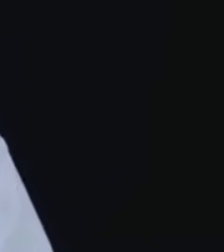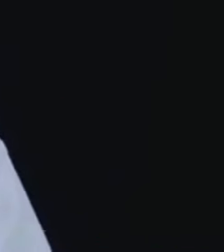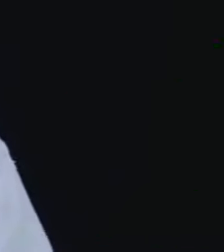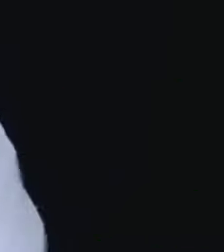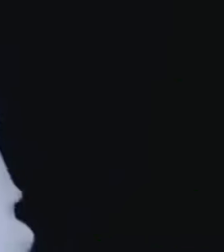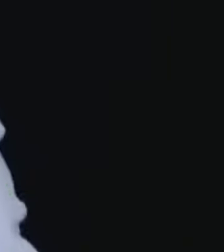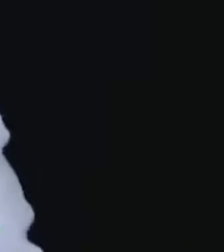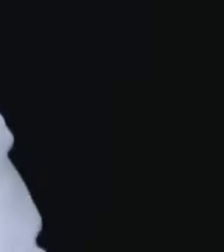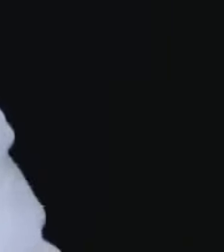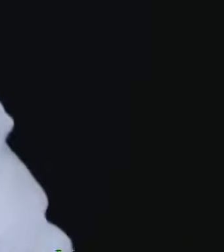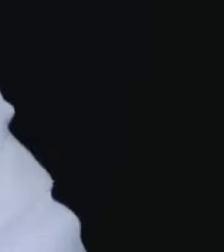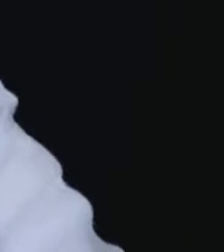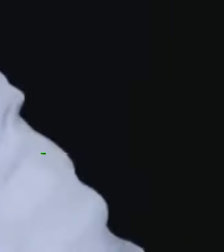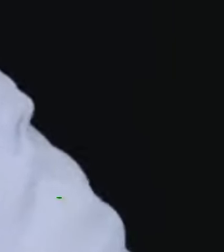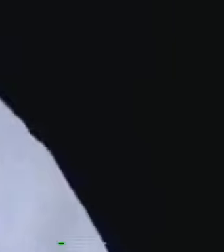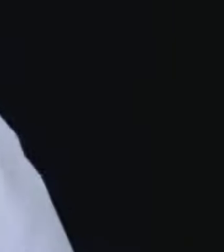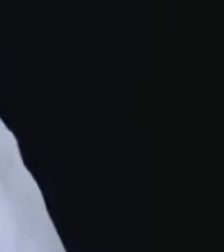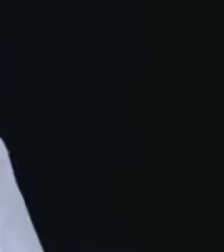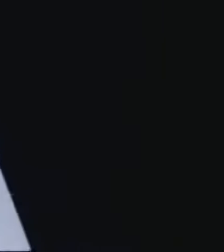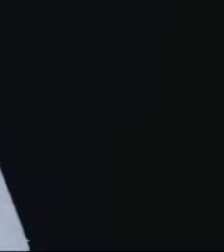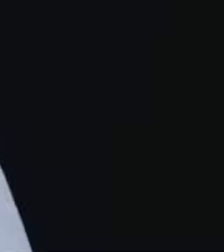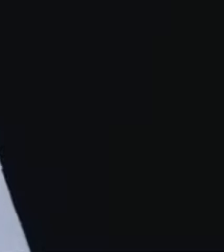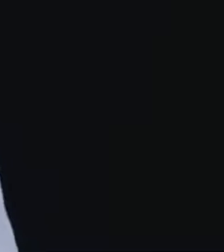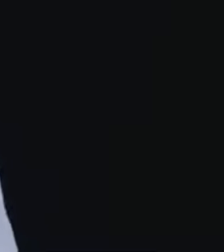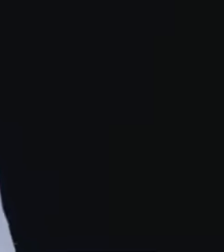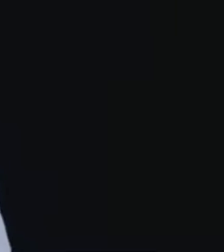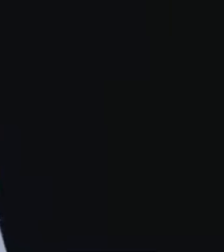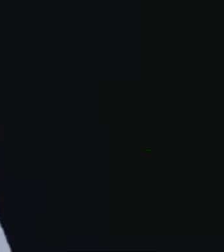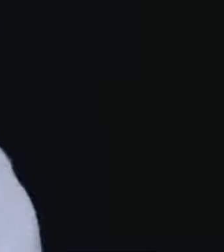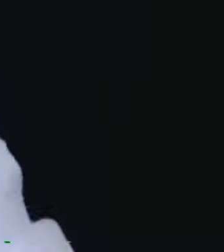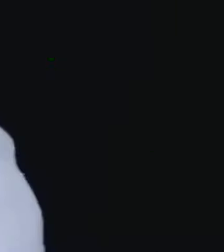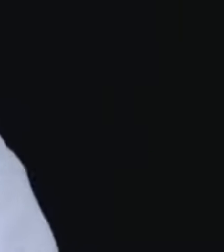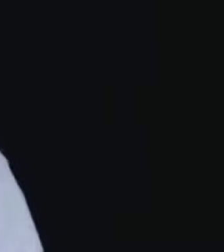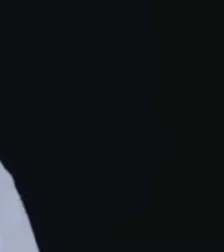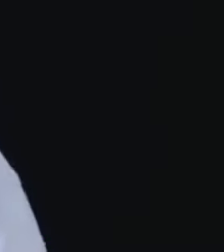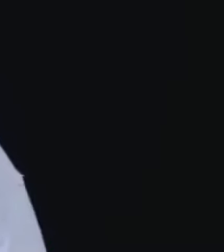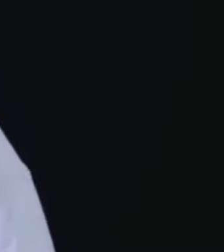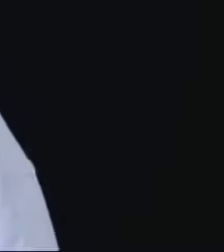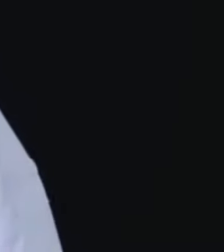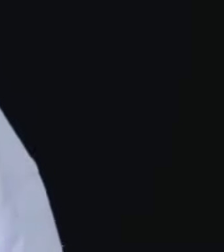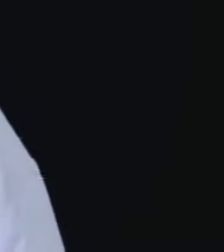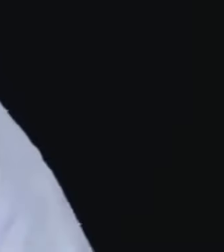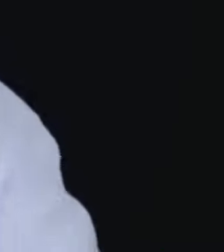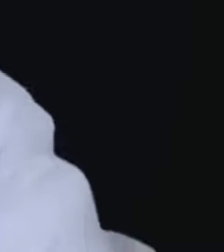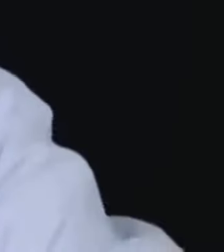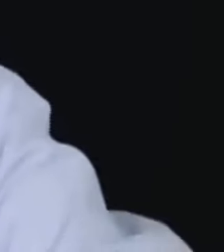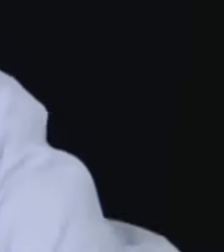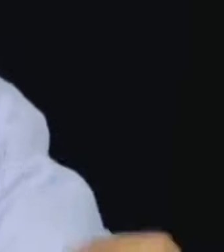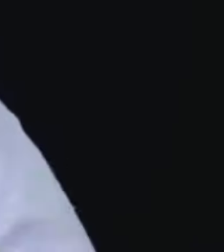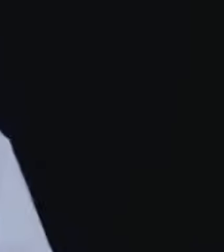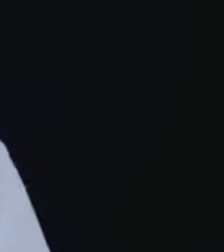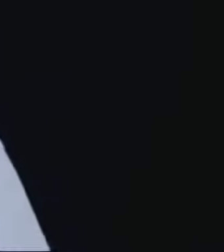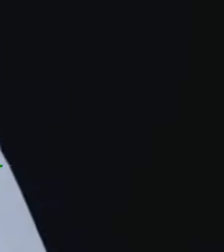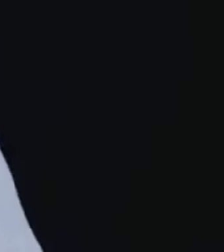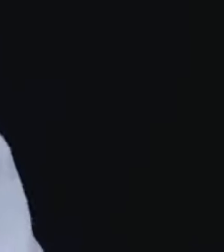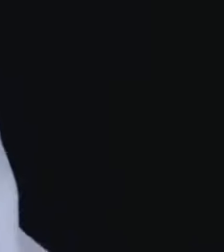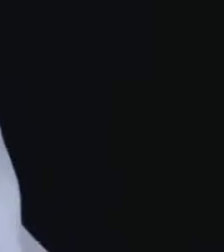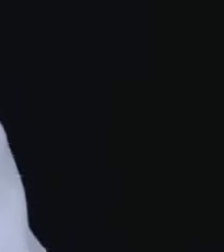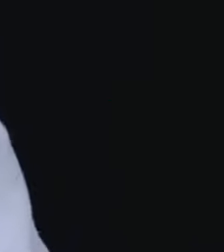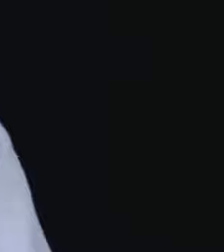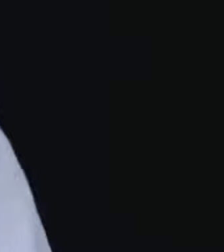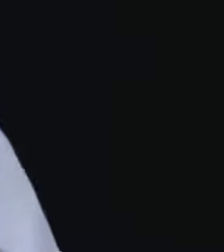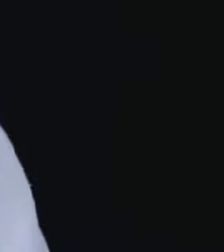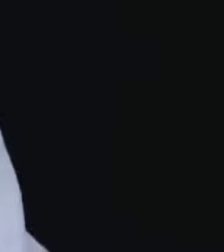popular, destituído de qualquer autenticidade e legitimidade, corretor exclusivo